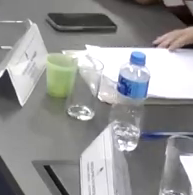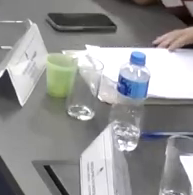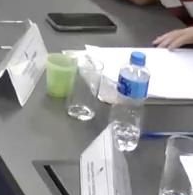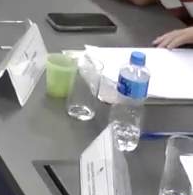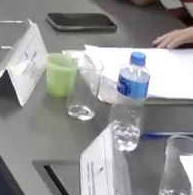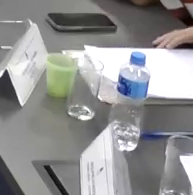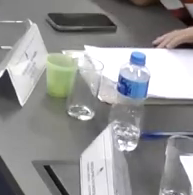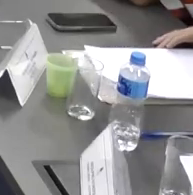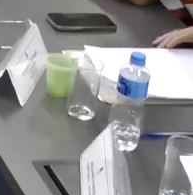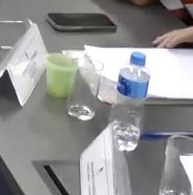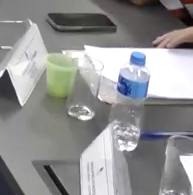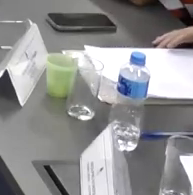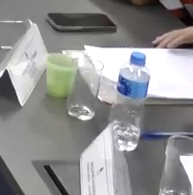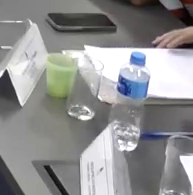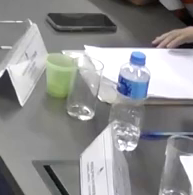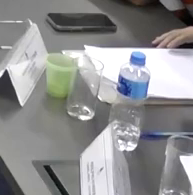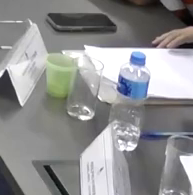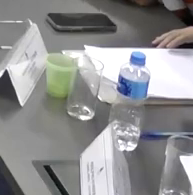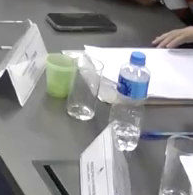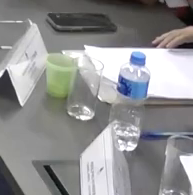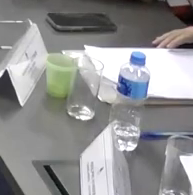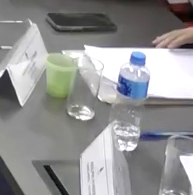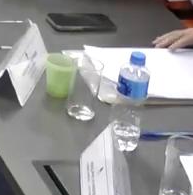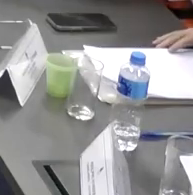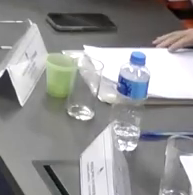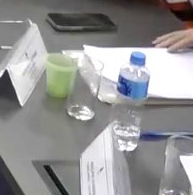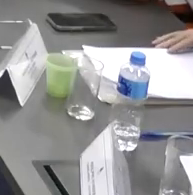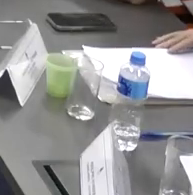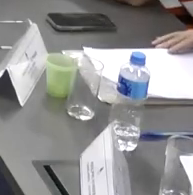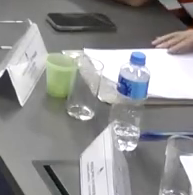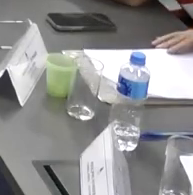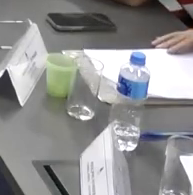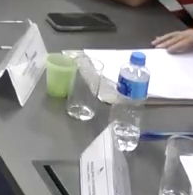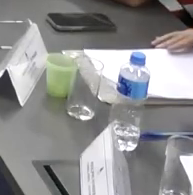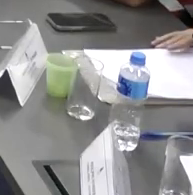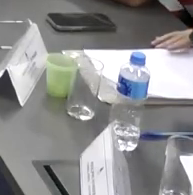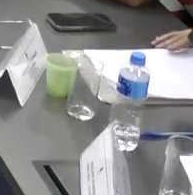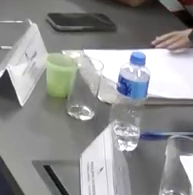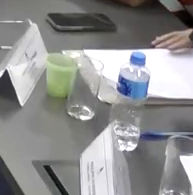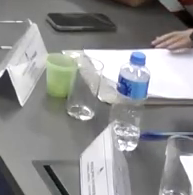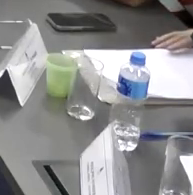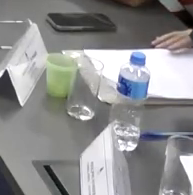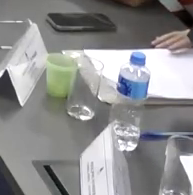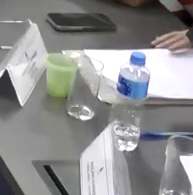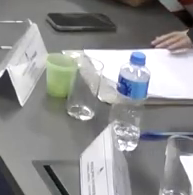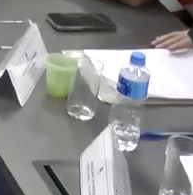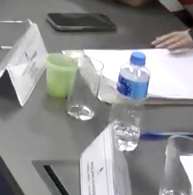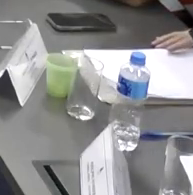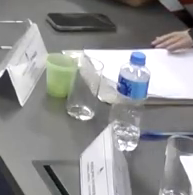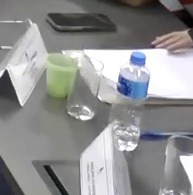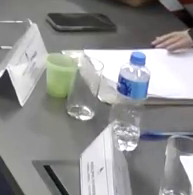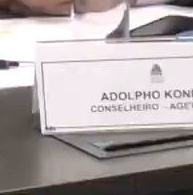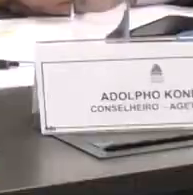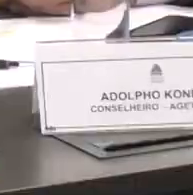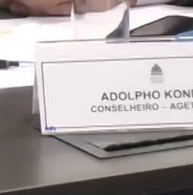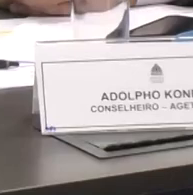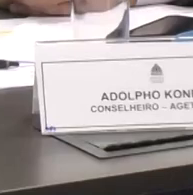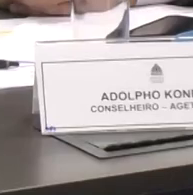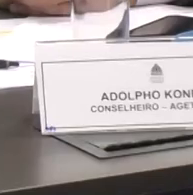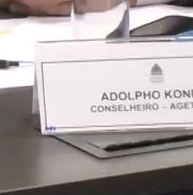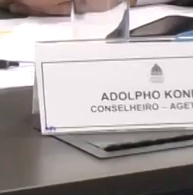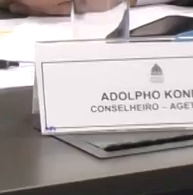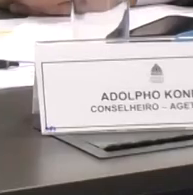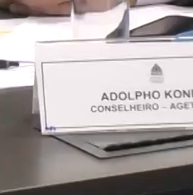senhor presidente Boa tarde Dr Fernando Morais cumprimentando sua cumprimento demais Deputados